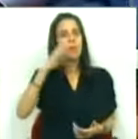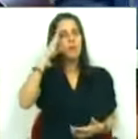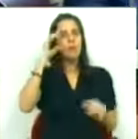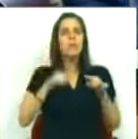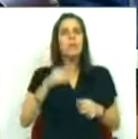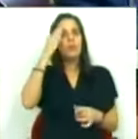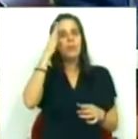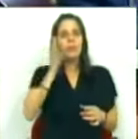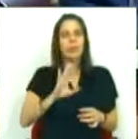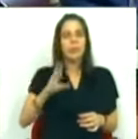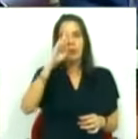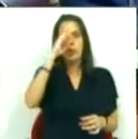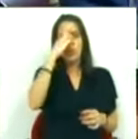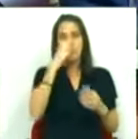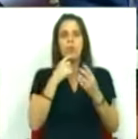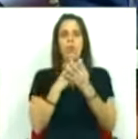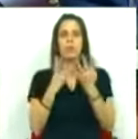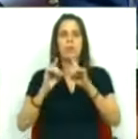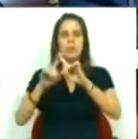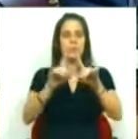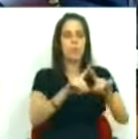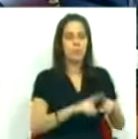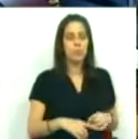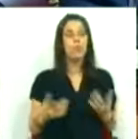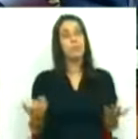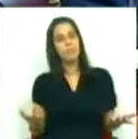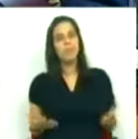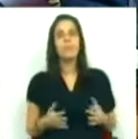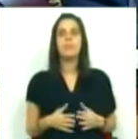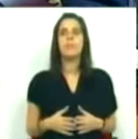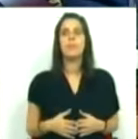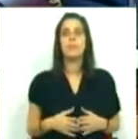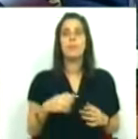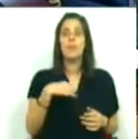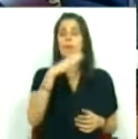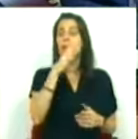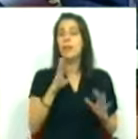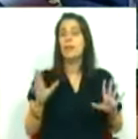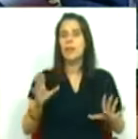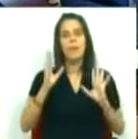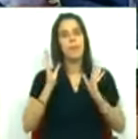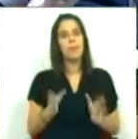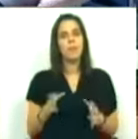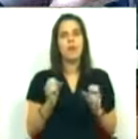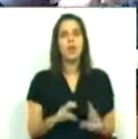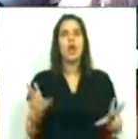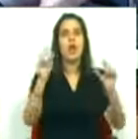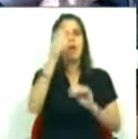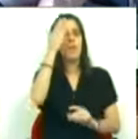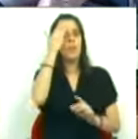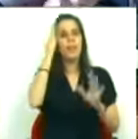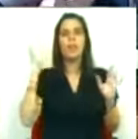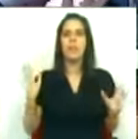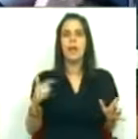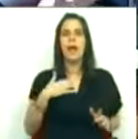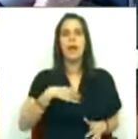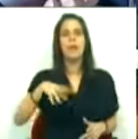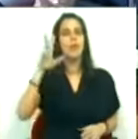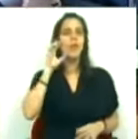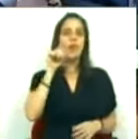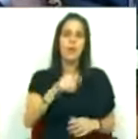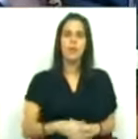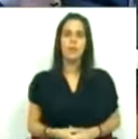conscientes que isto pressupõe um esforço multidimensional. A montante, diria eu, implica a construção de uma nova mentalidade e gostava de